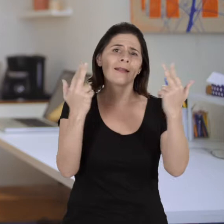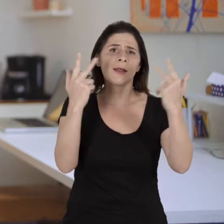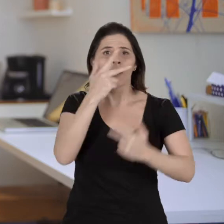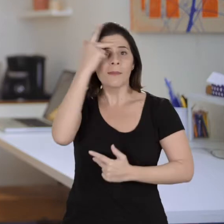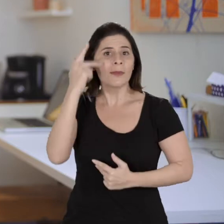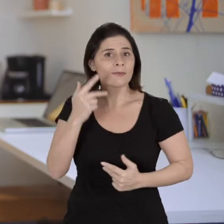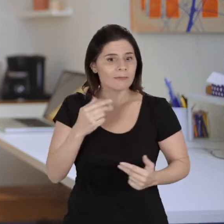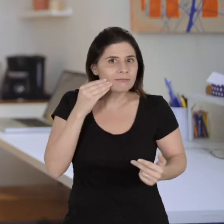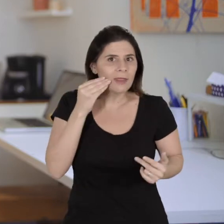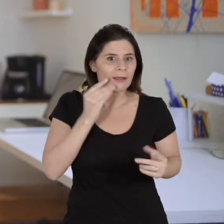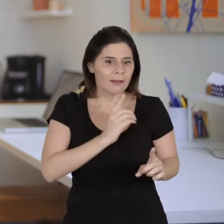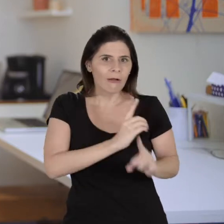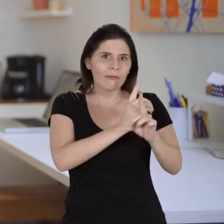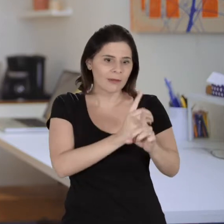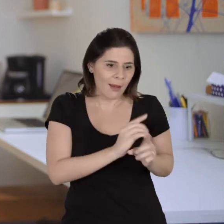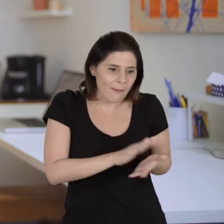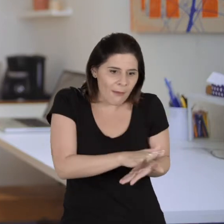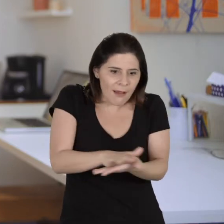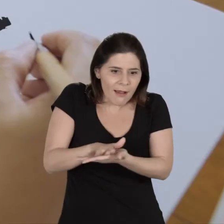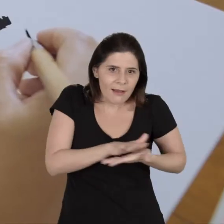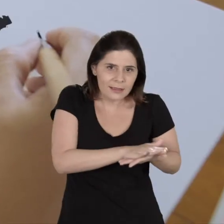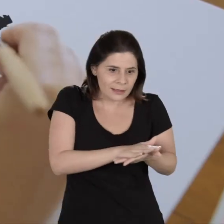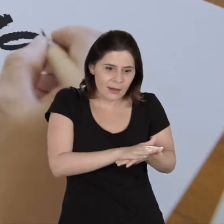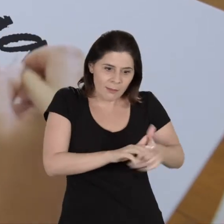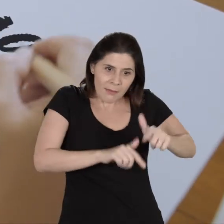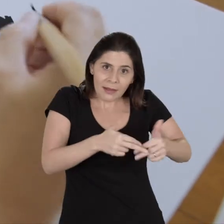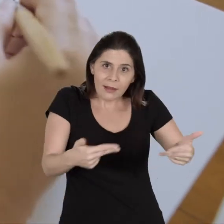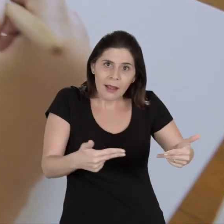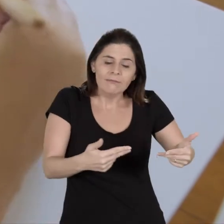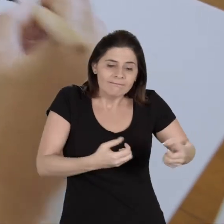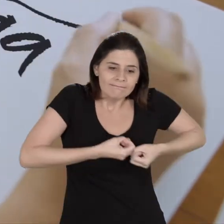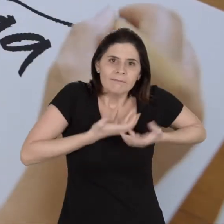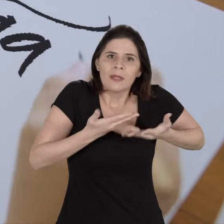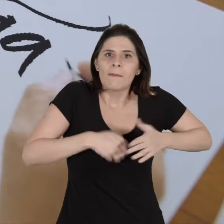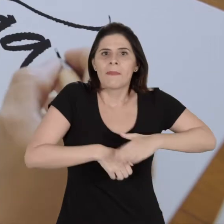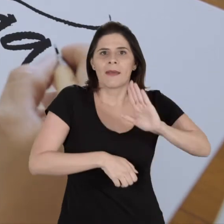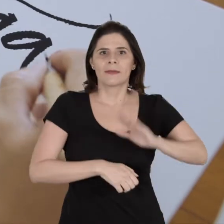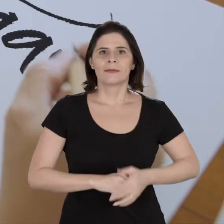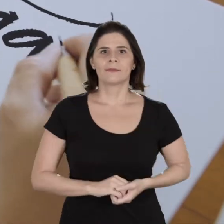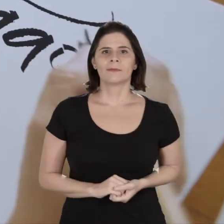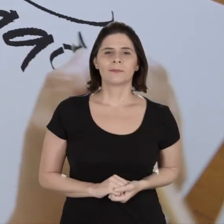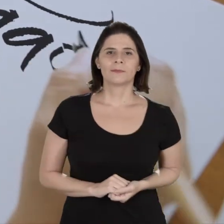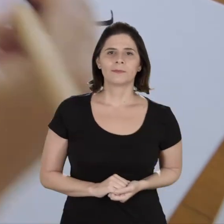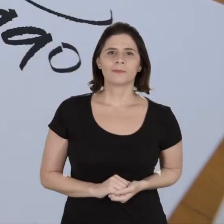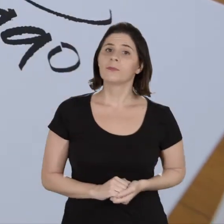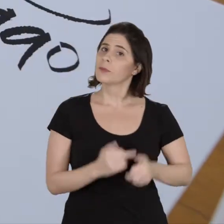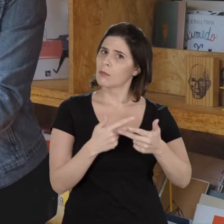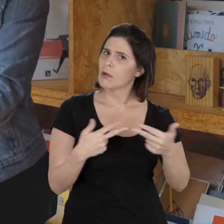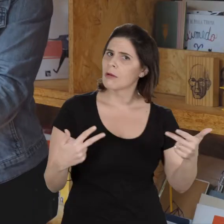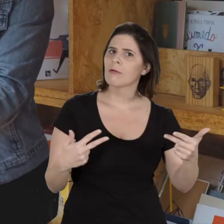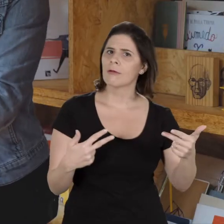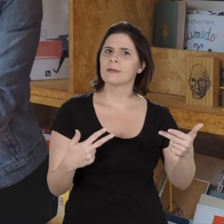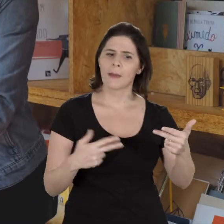na materialidade das publicações, não só do livro, mais expressividade. Uma coisa que une bastante